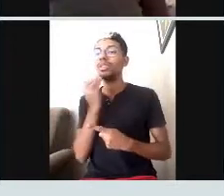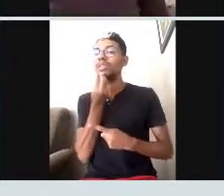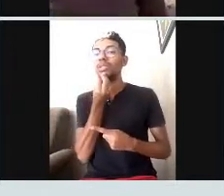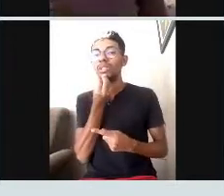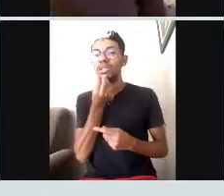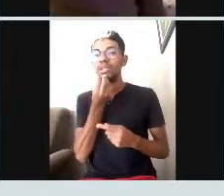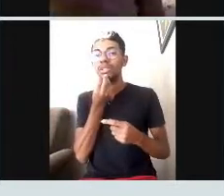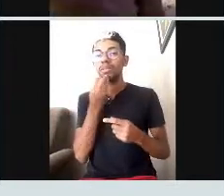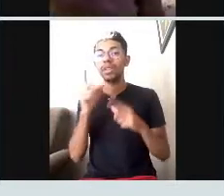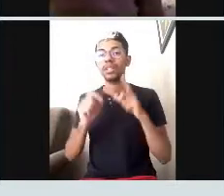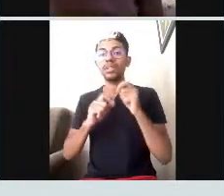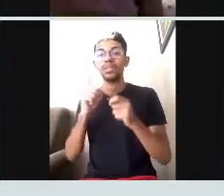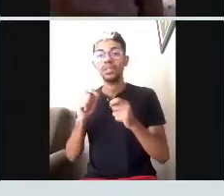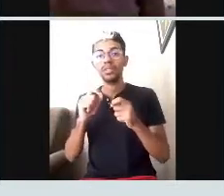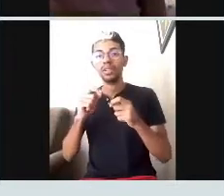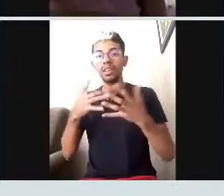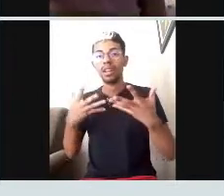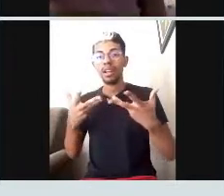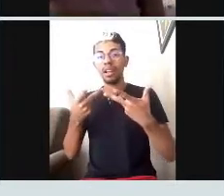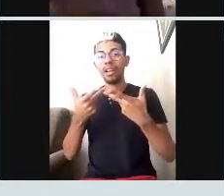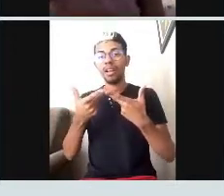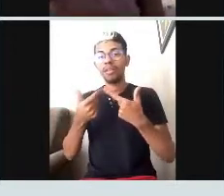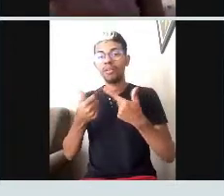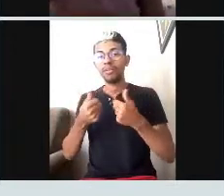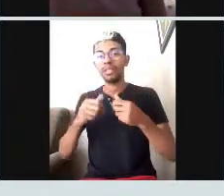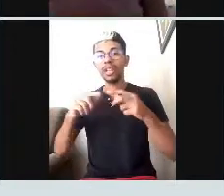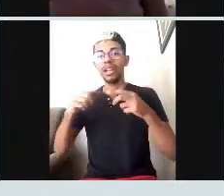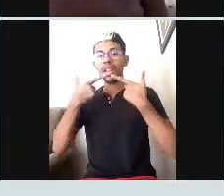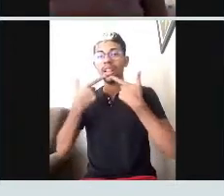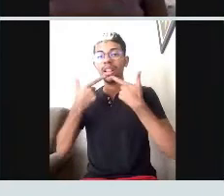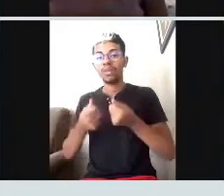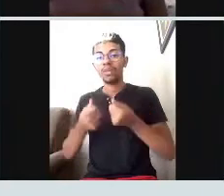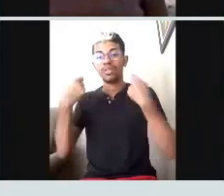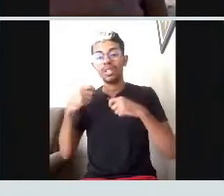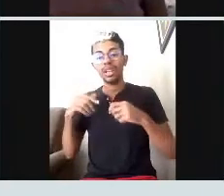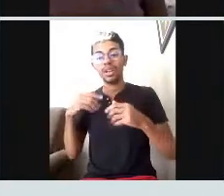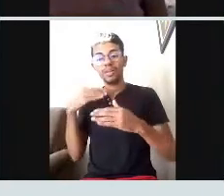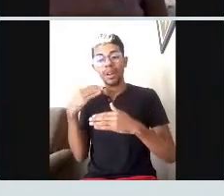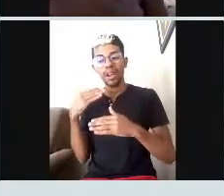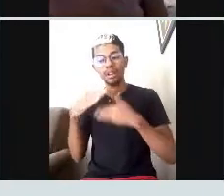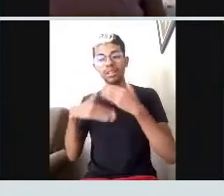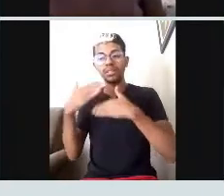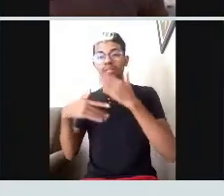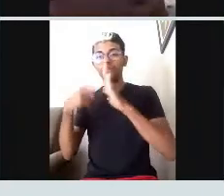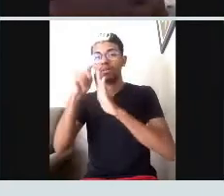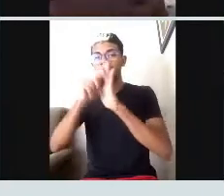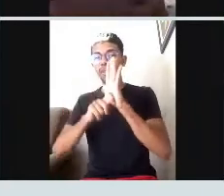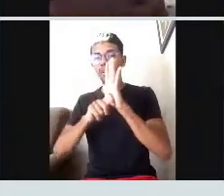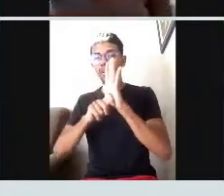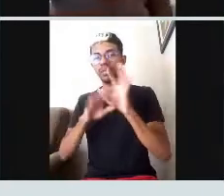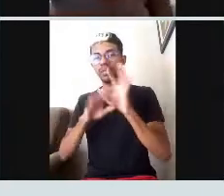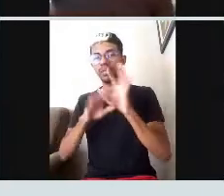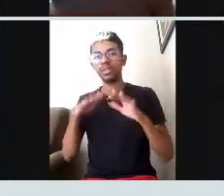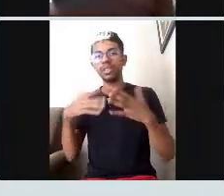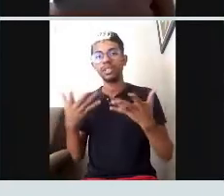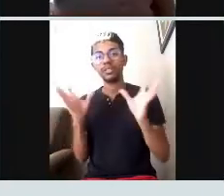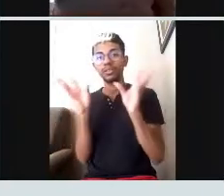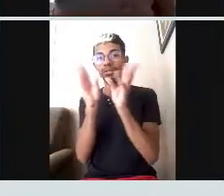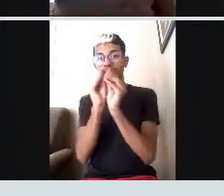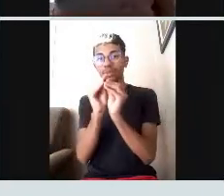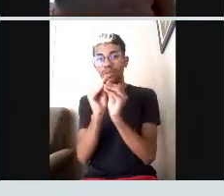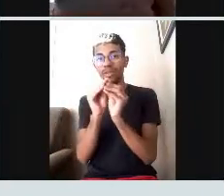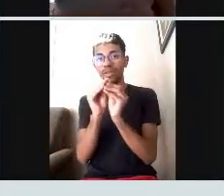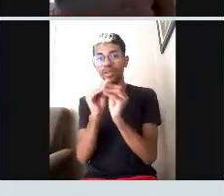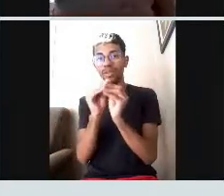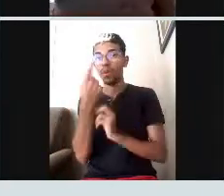mecanismos linguísticos necessários para a construção da argumentação. Que, novamente, eu consigo sintetizar toda essa competência em uma